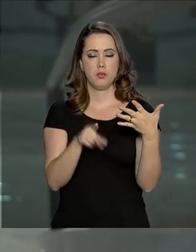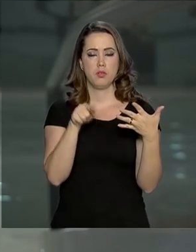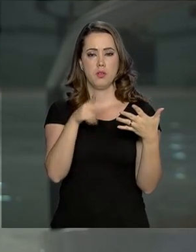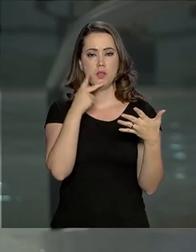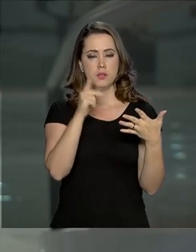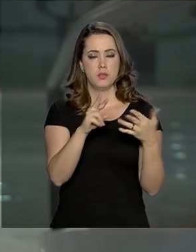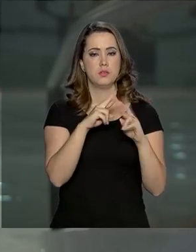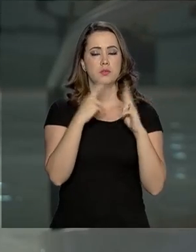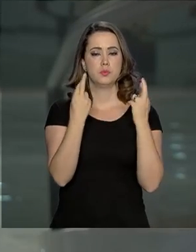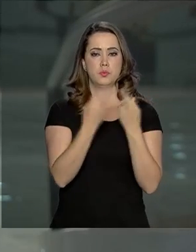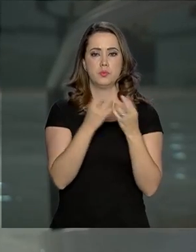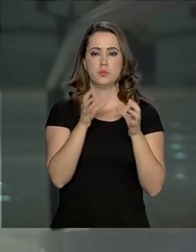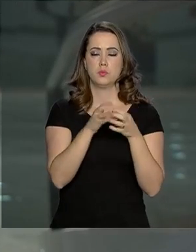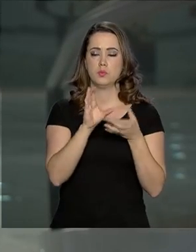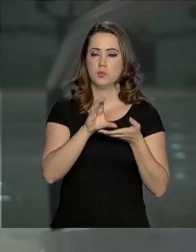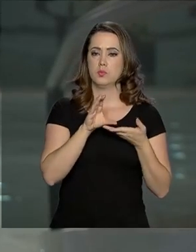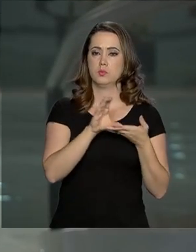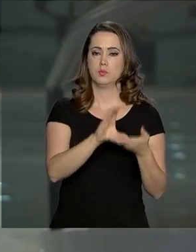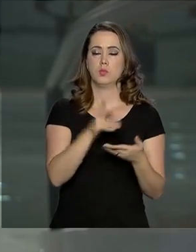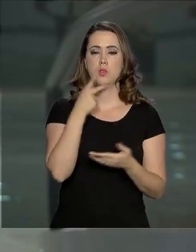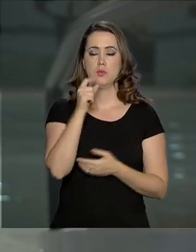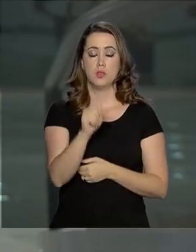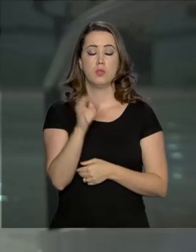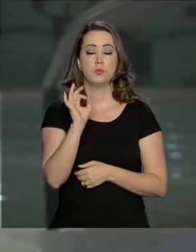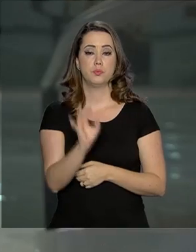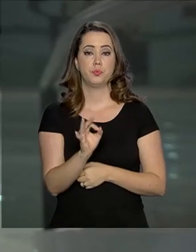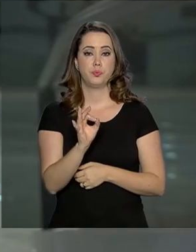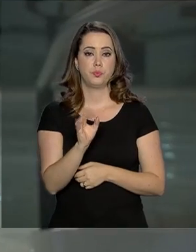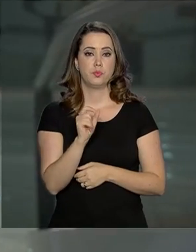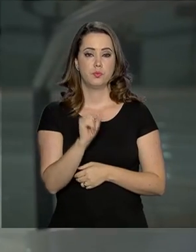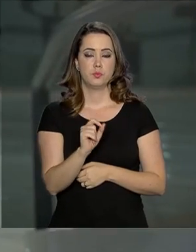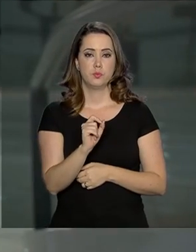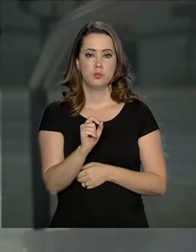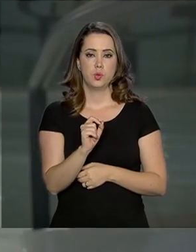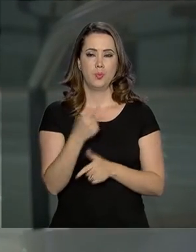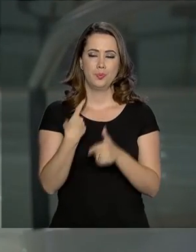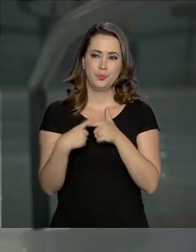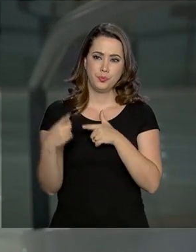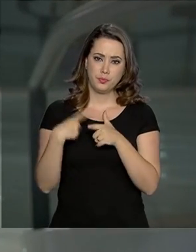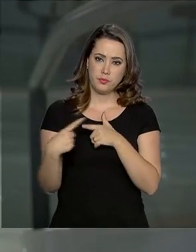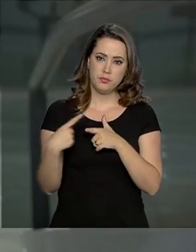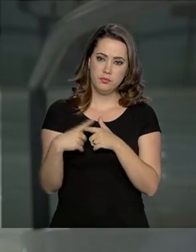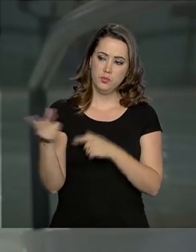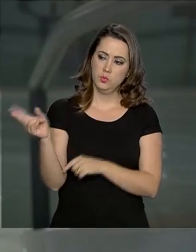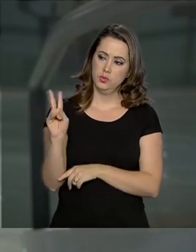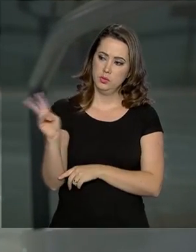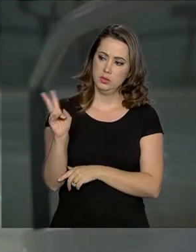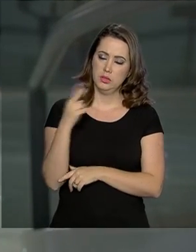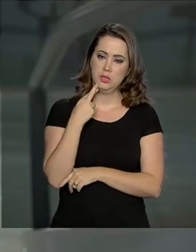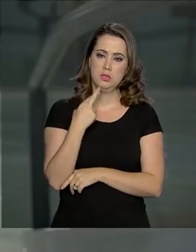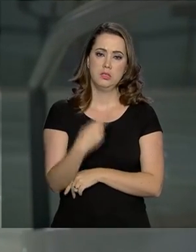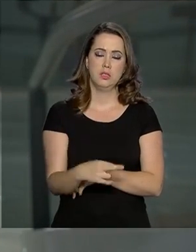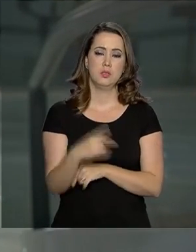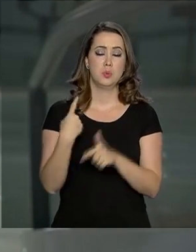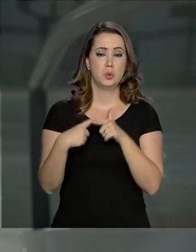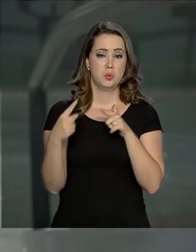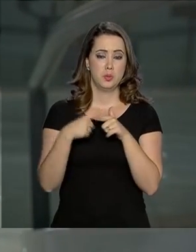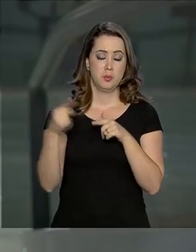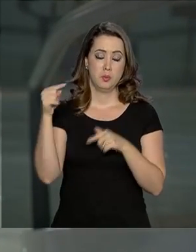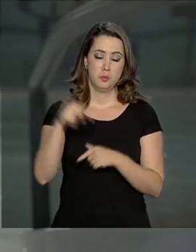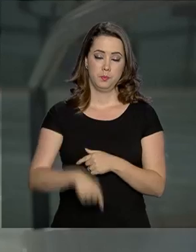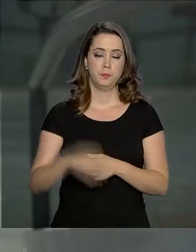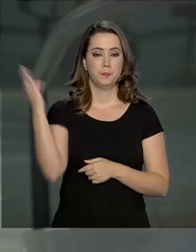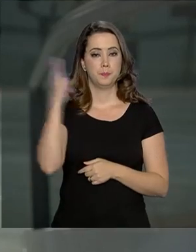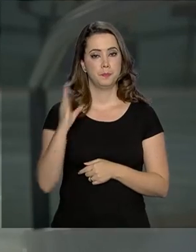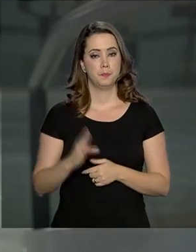do Conselho de Defesa Nacional, entre eles justamente a crise na Venezuela e os resultados dessa crise aqui